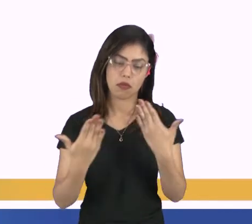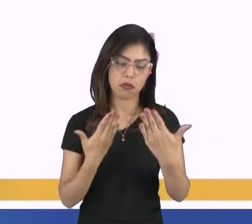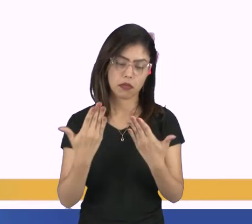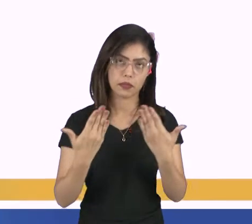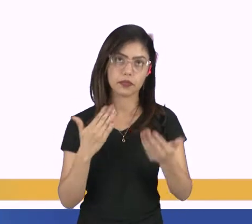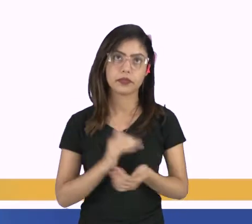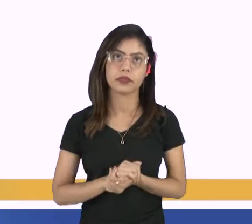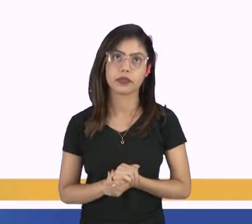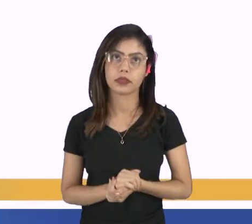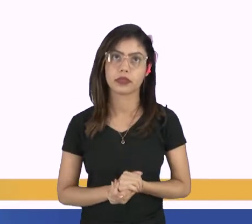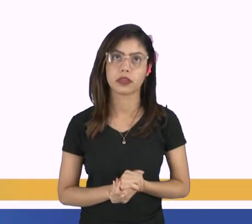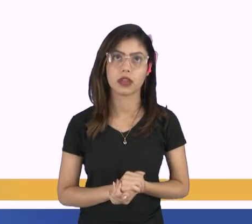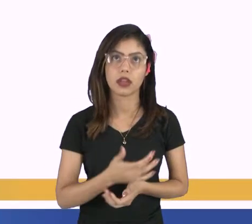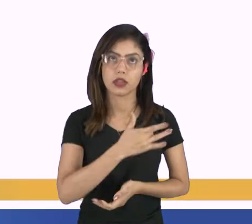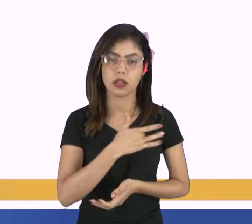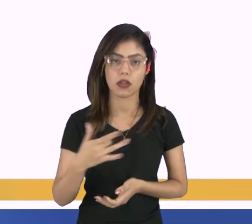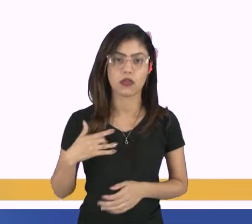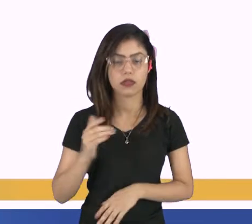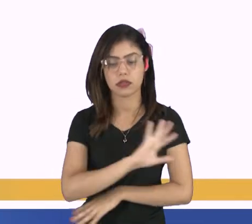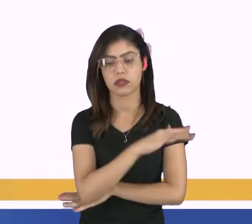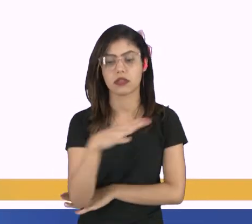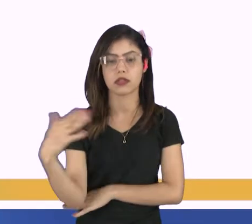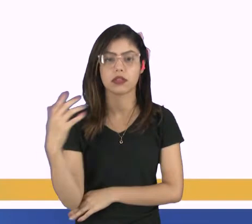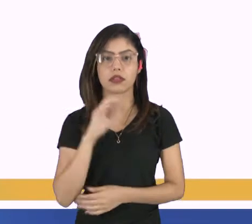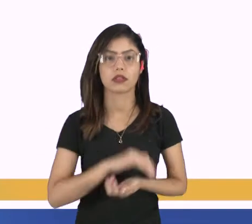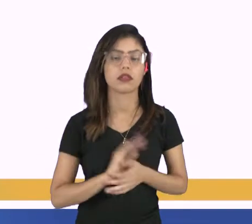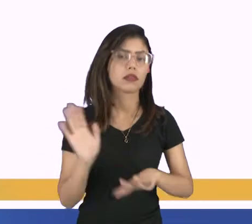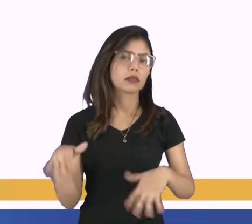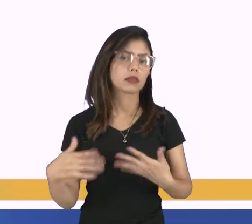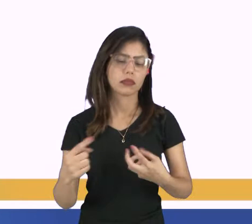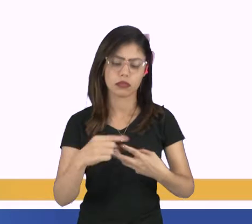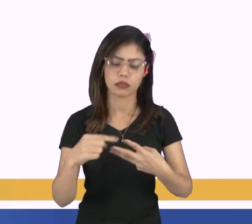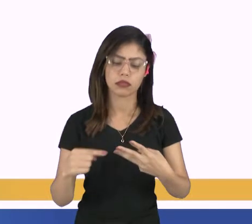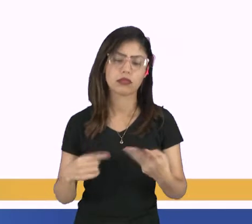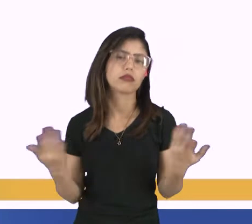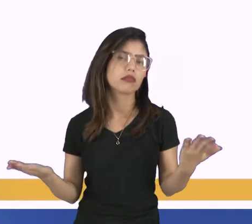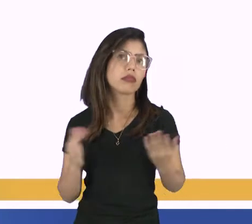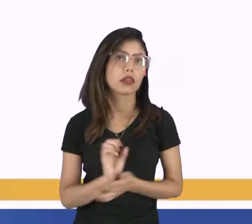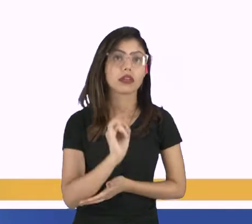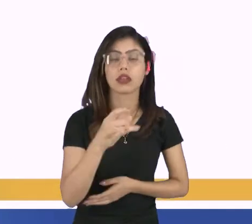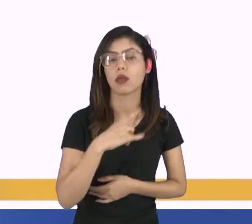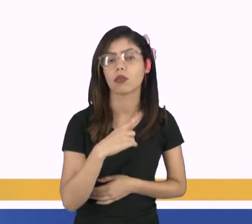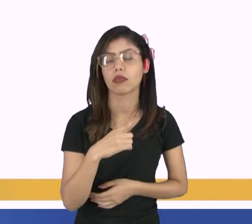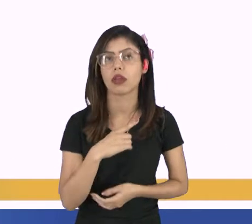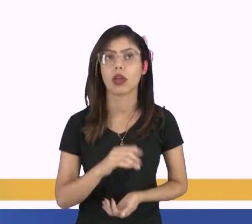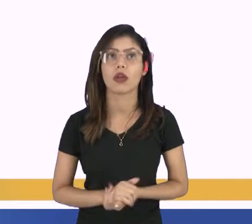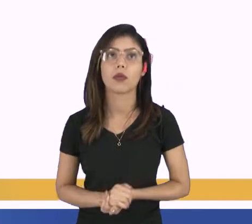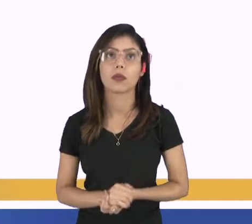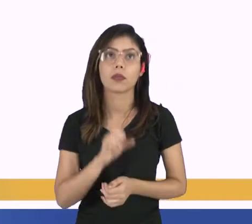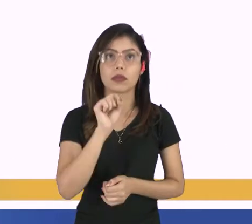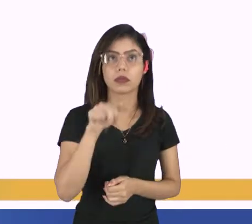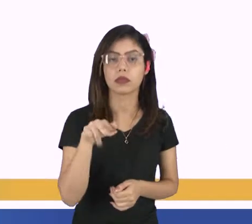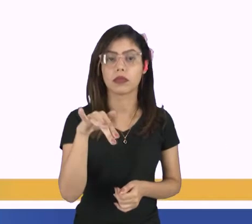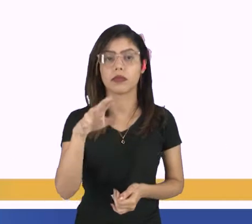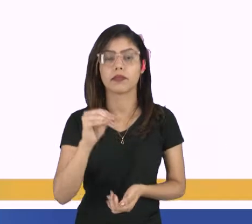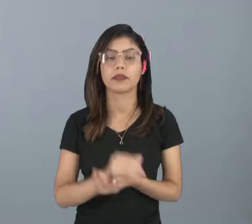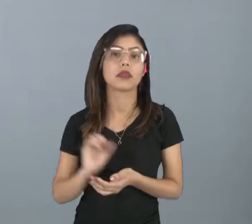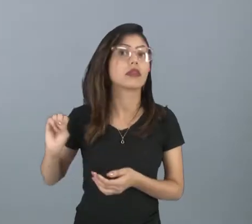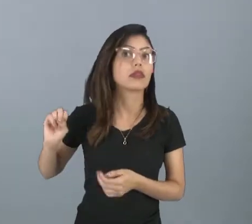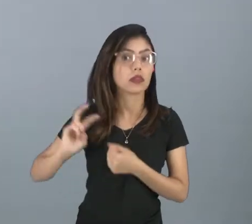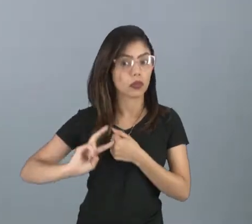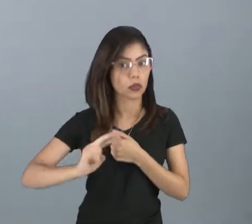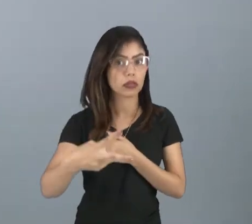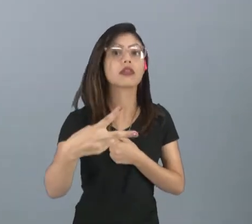entre saneamento, saúde e meio ambiente? Lembra que eu falei para vocês, se eu tenho saneamento acontecendo,